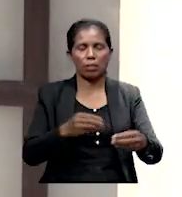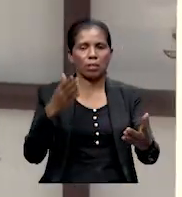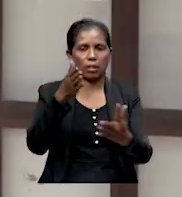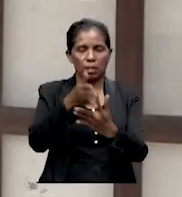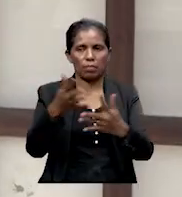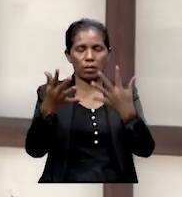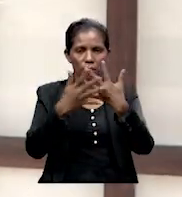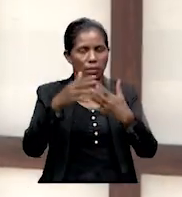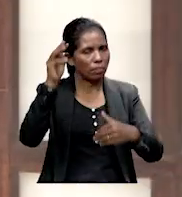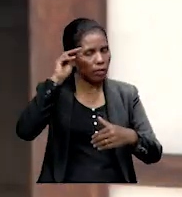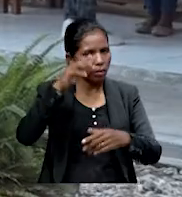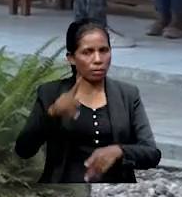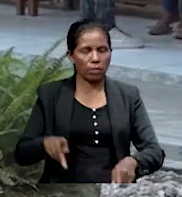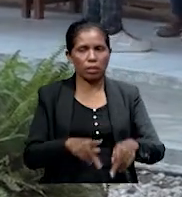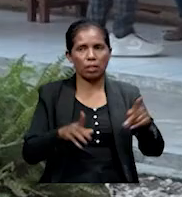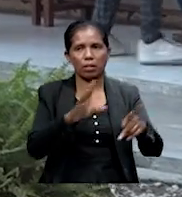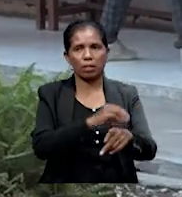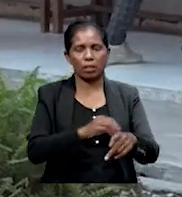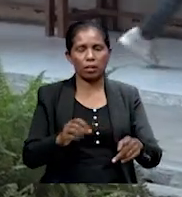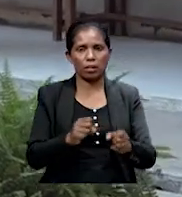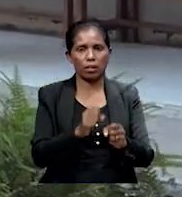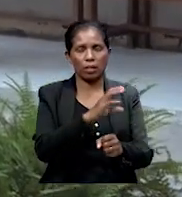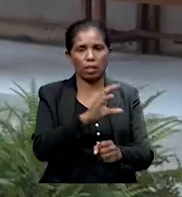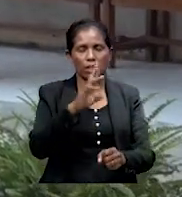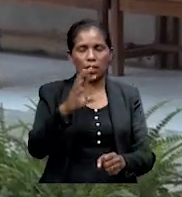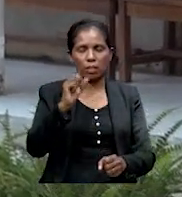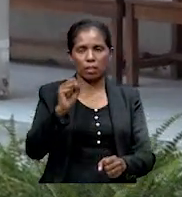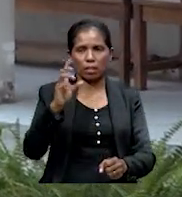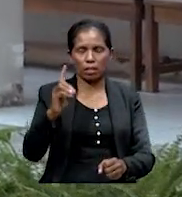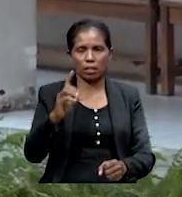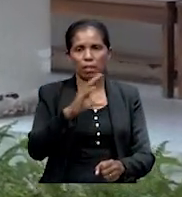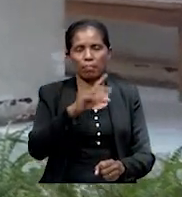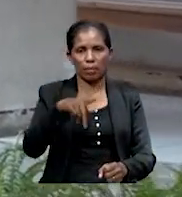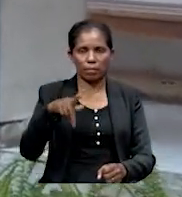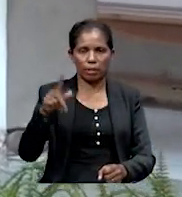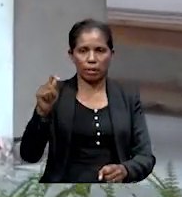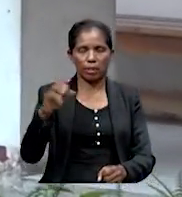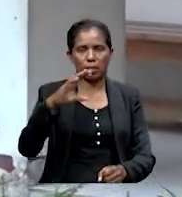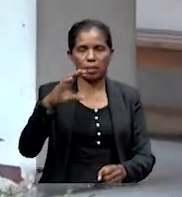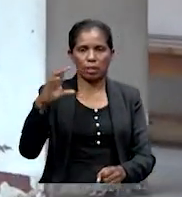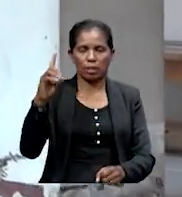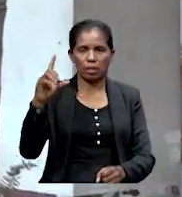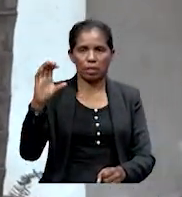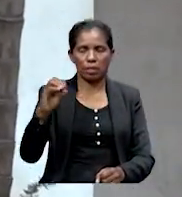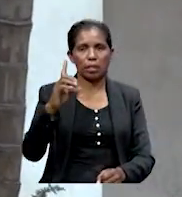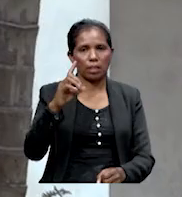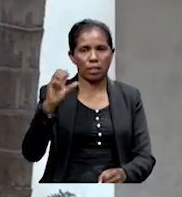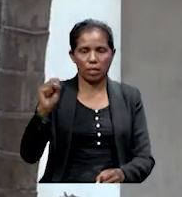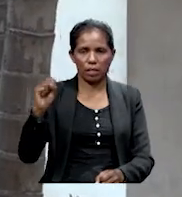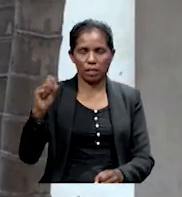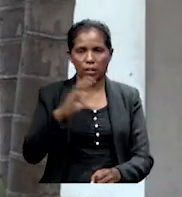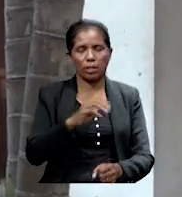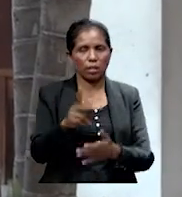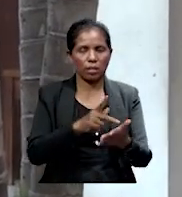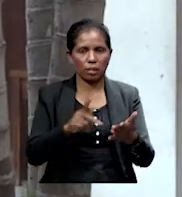Ministério Público promove suspeito R6S, PPDC, CCDC no DDS, ho crime